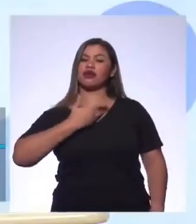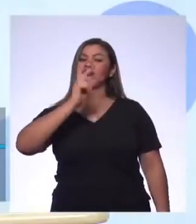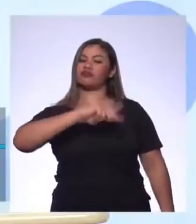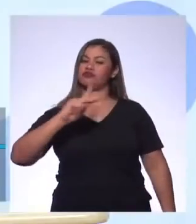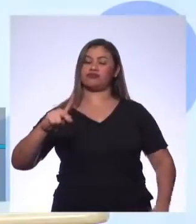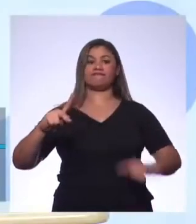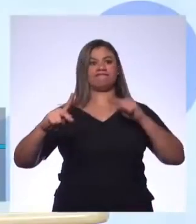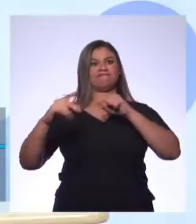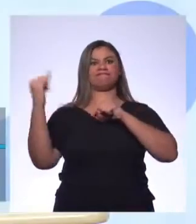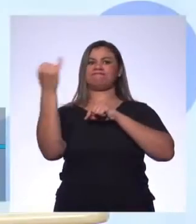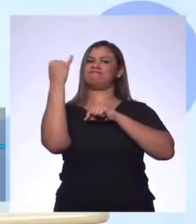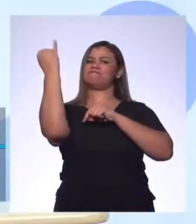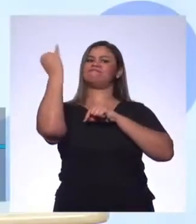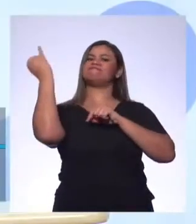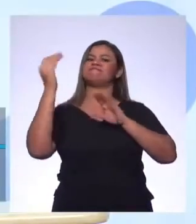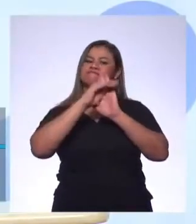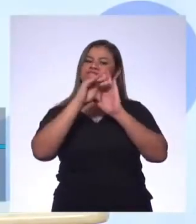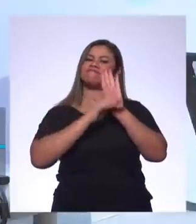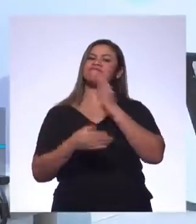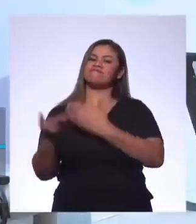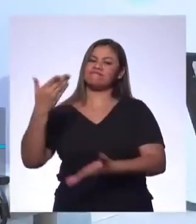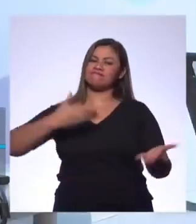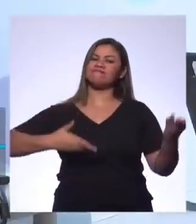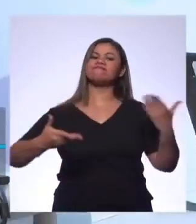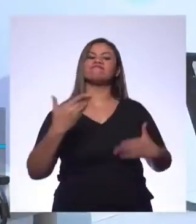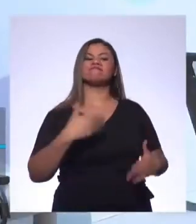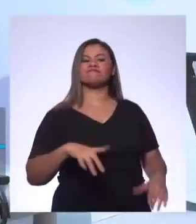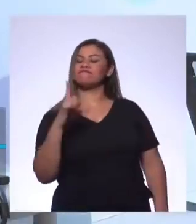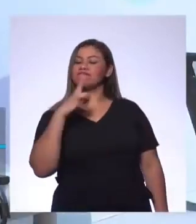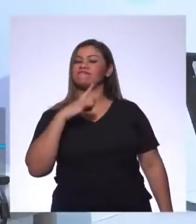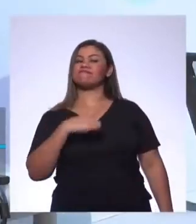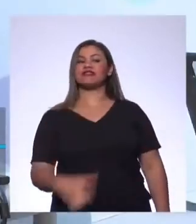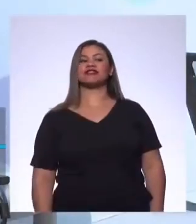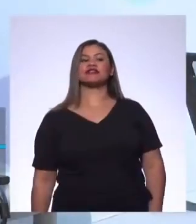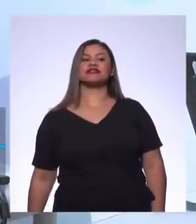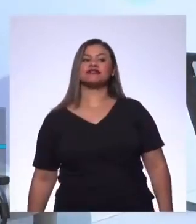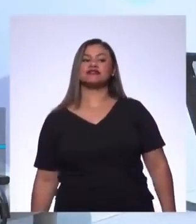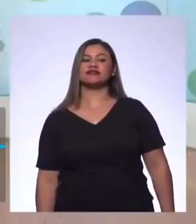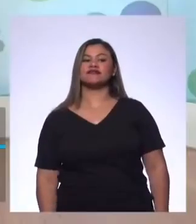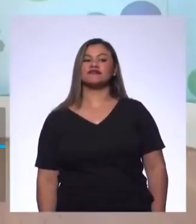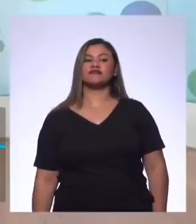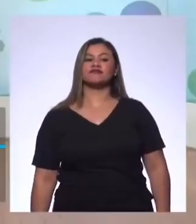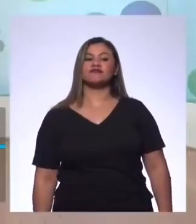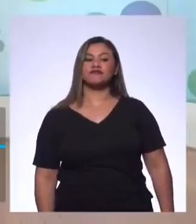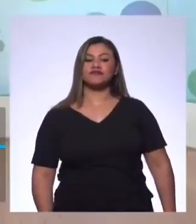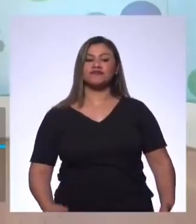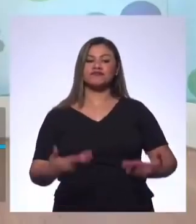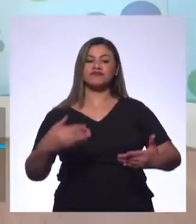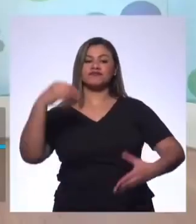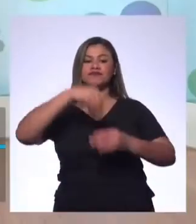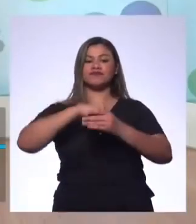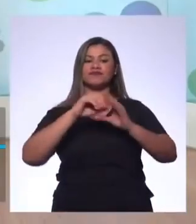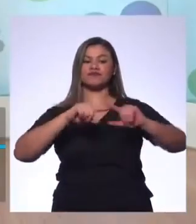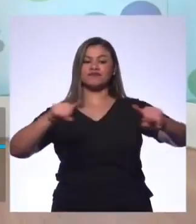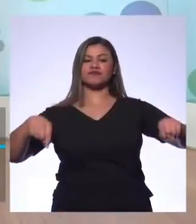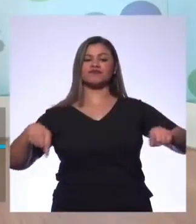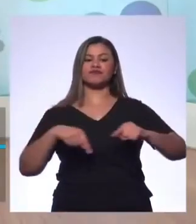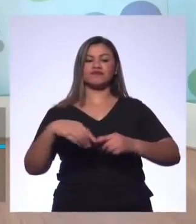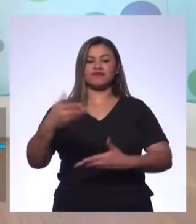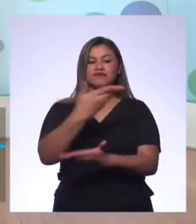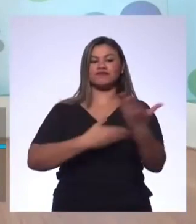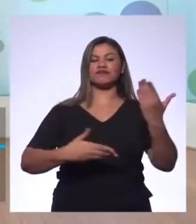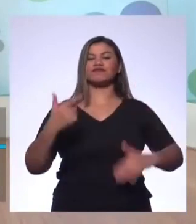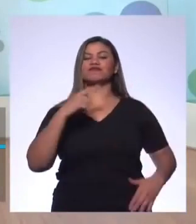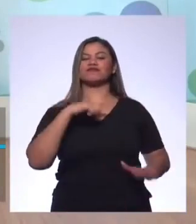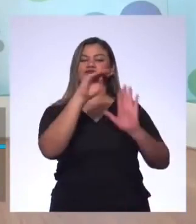professores. Muito bem. Isso que são as normas de convivência, não? Uhum. Regras de convívio em sala de aula, como diz a aluna